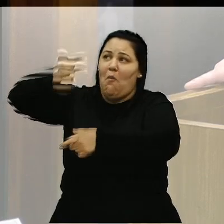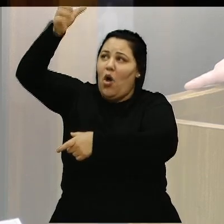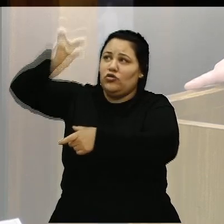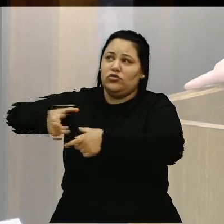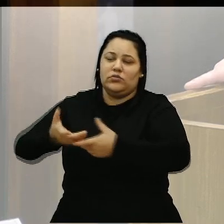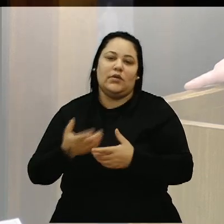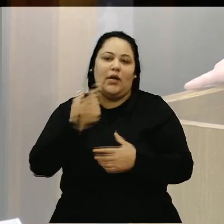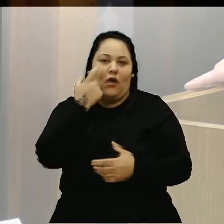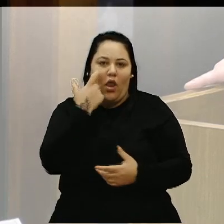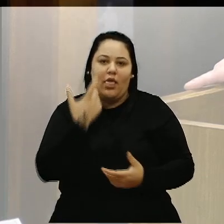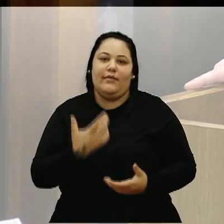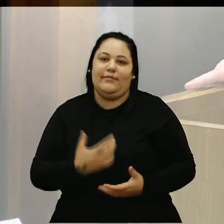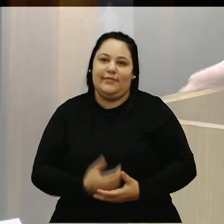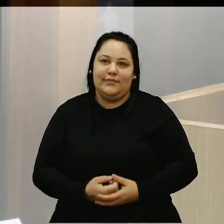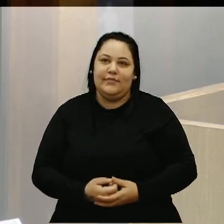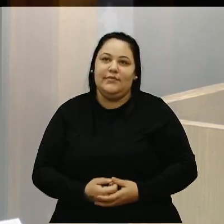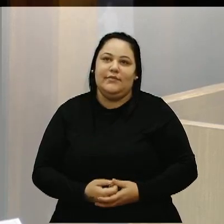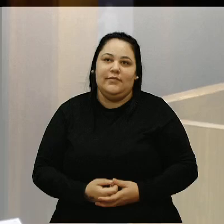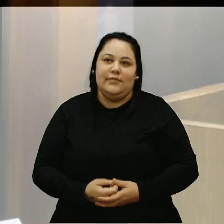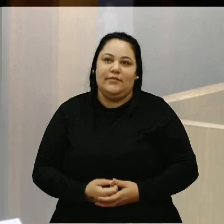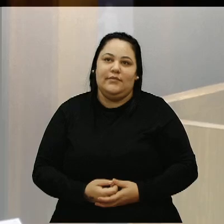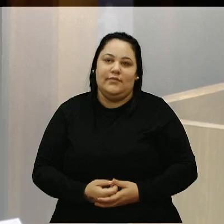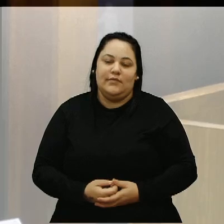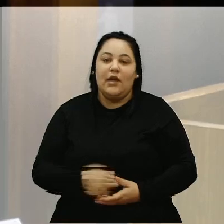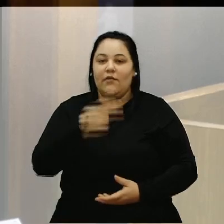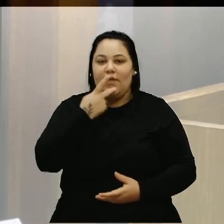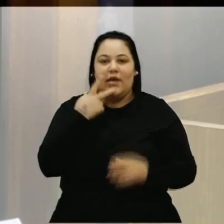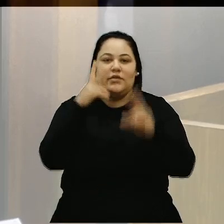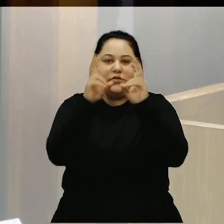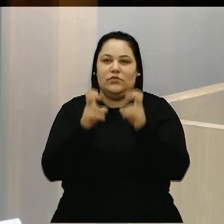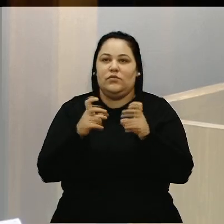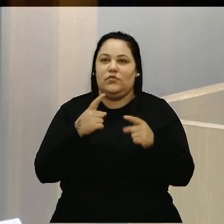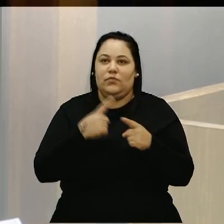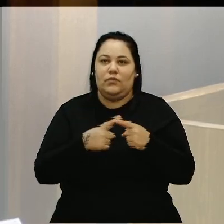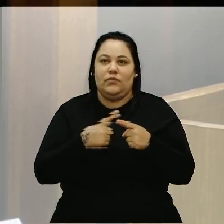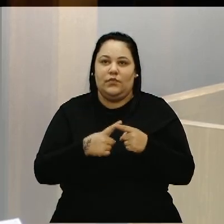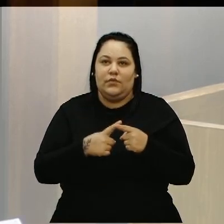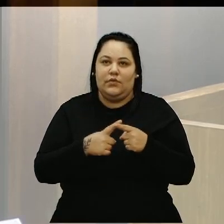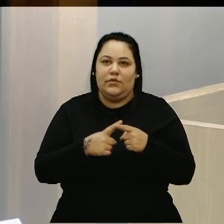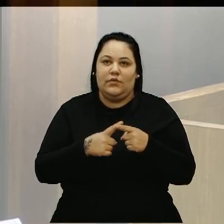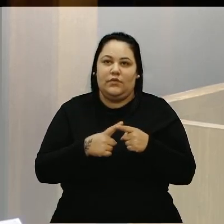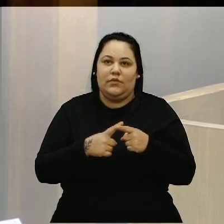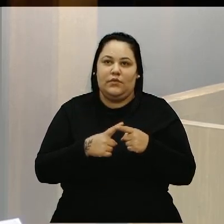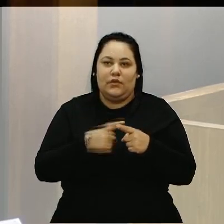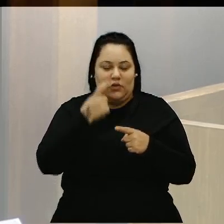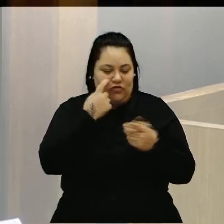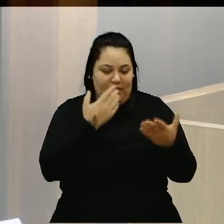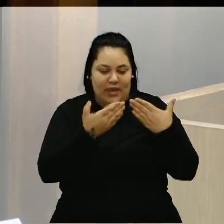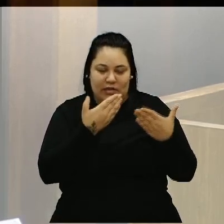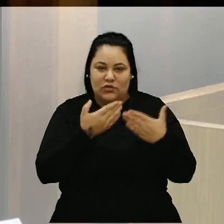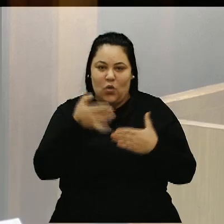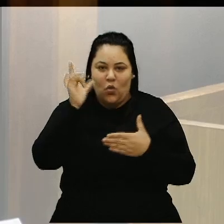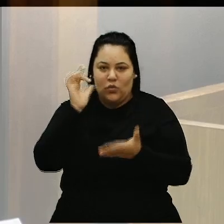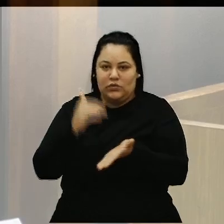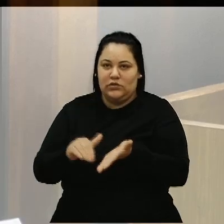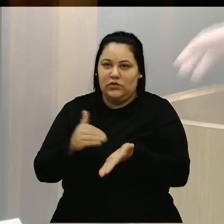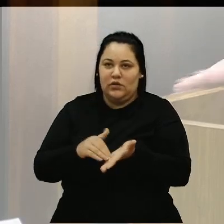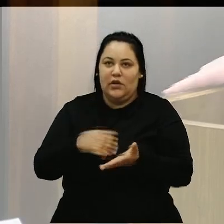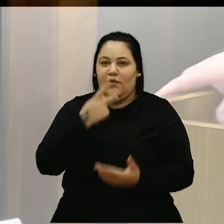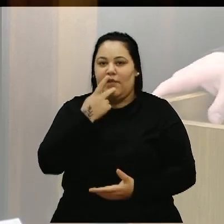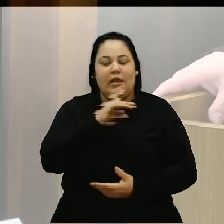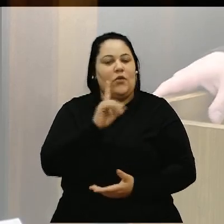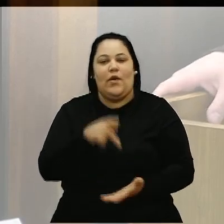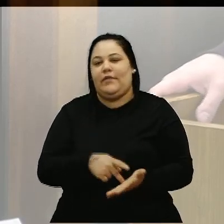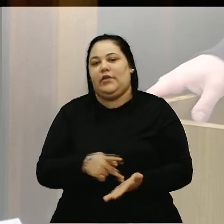Não, olha, gente, eu trouxe esse assunto porque quando a gente verificou ontem no gabinete essa situação, eu disse, não pode ser